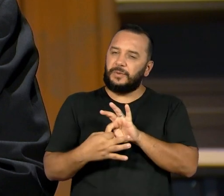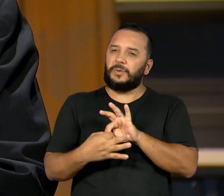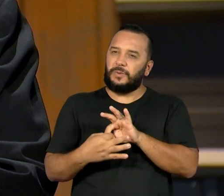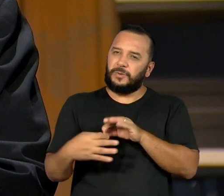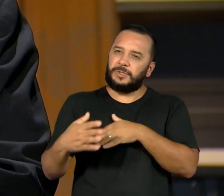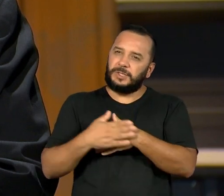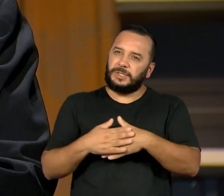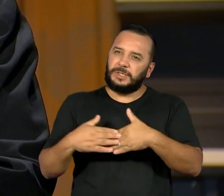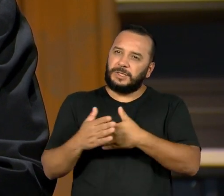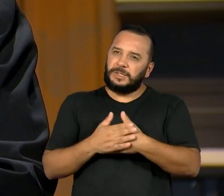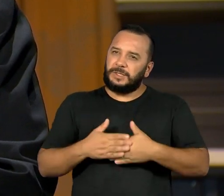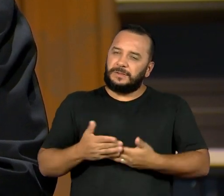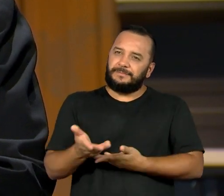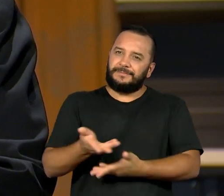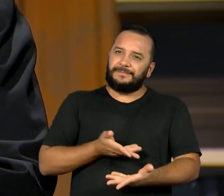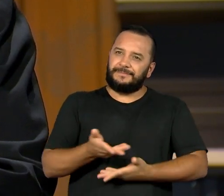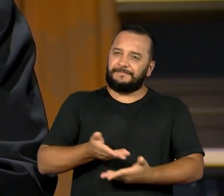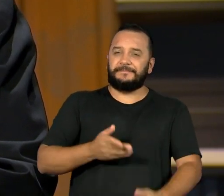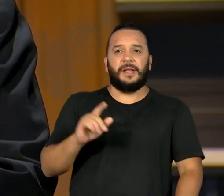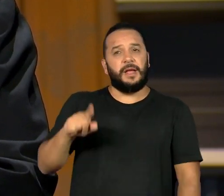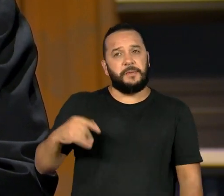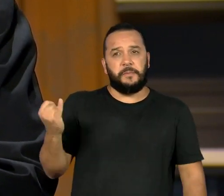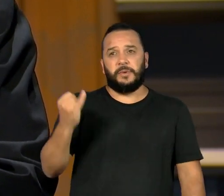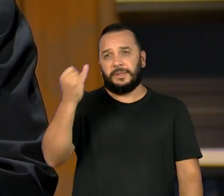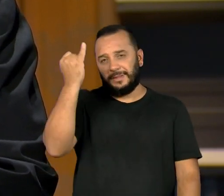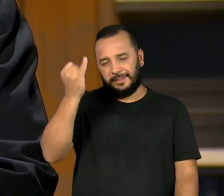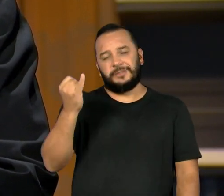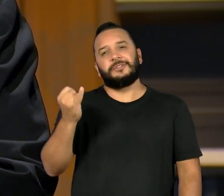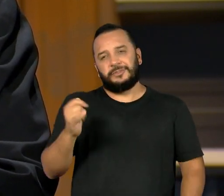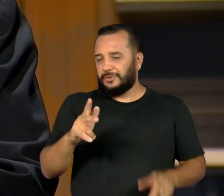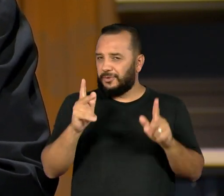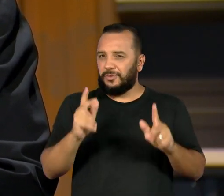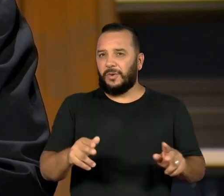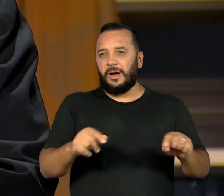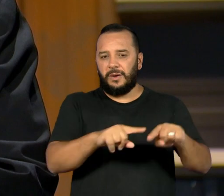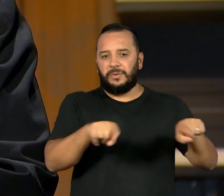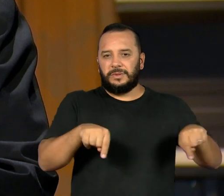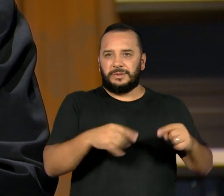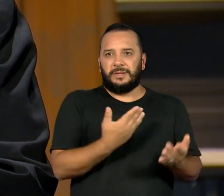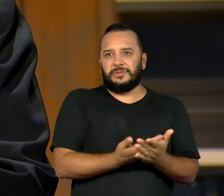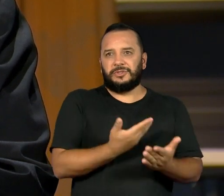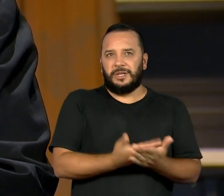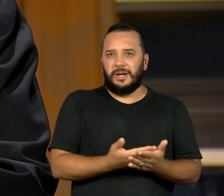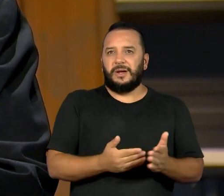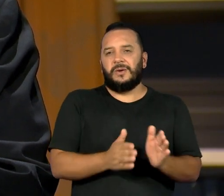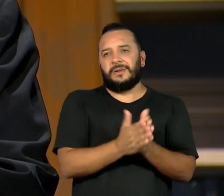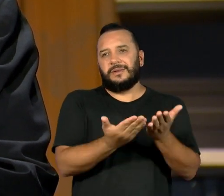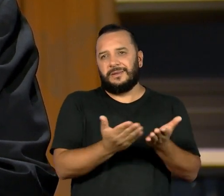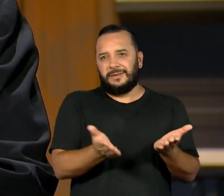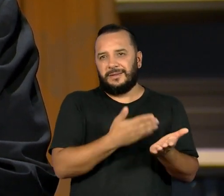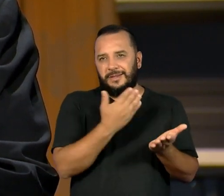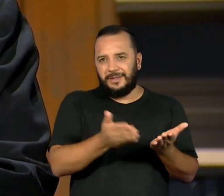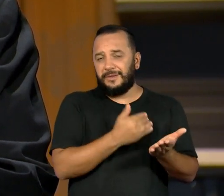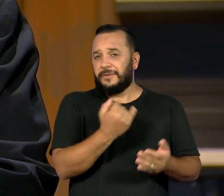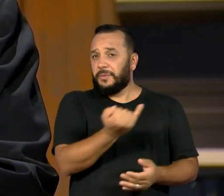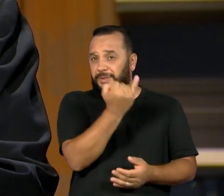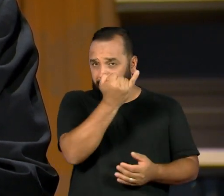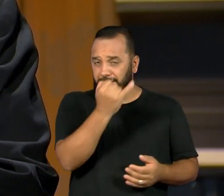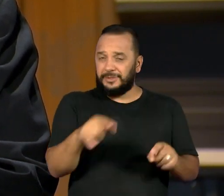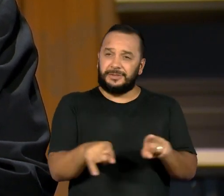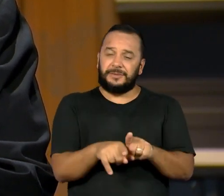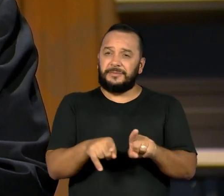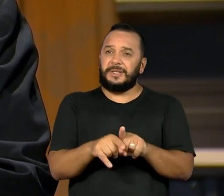importante quanto a estrutura da sala de aula, dos livros e aquilo que é